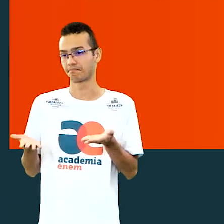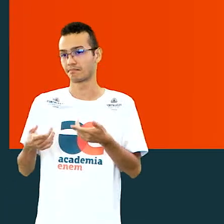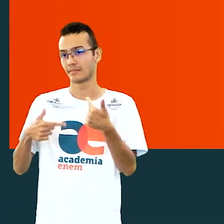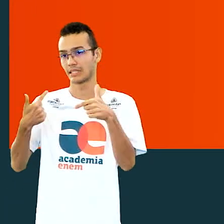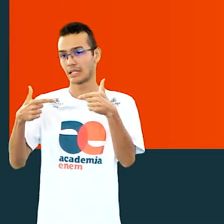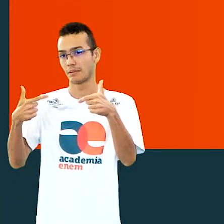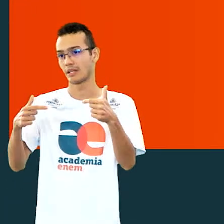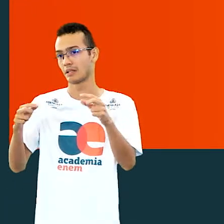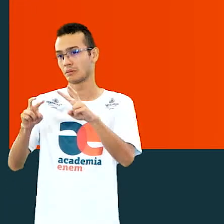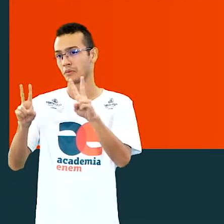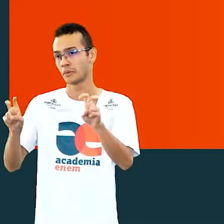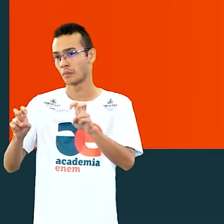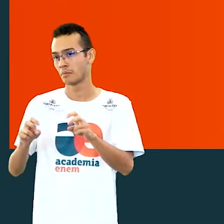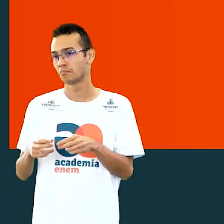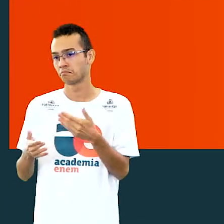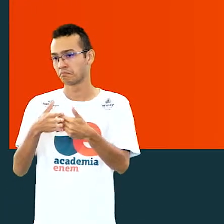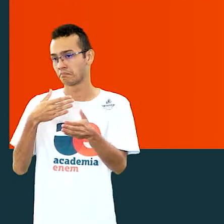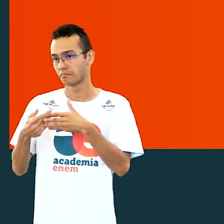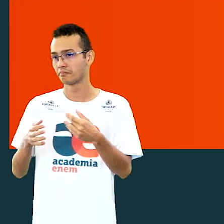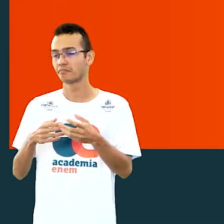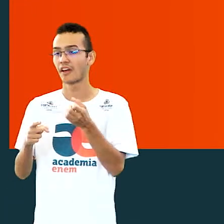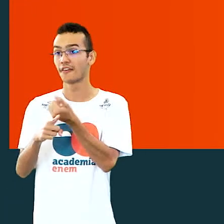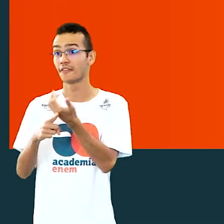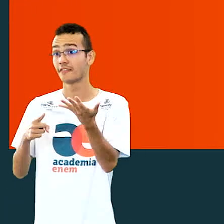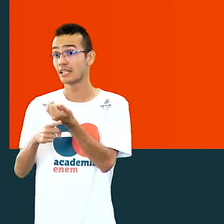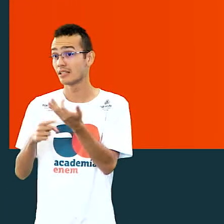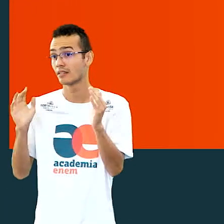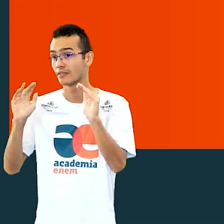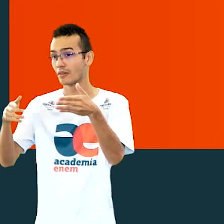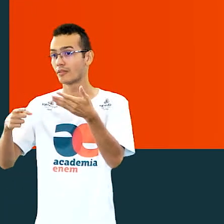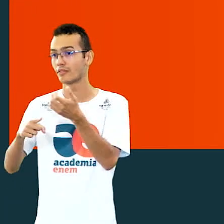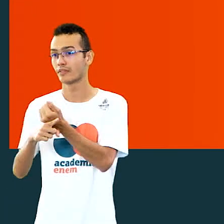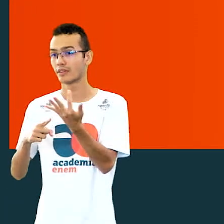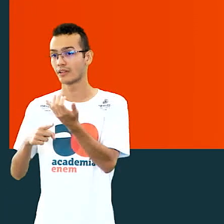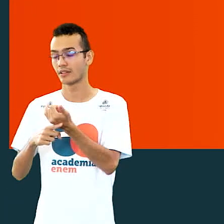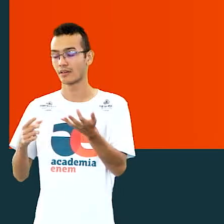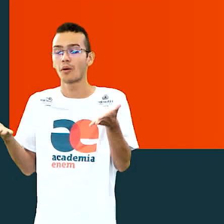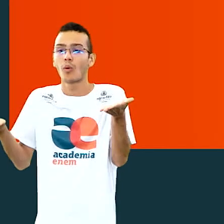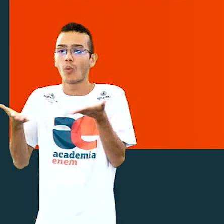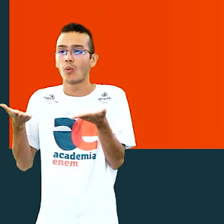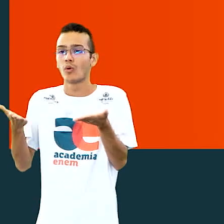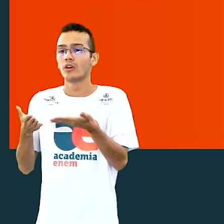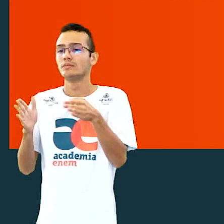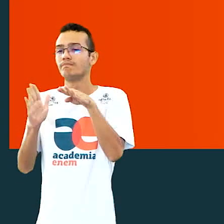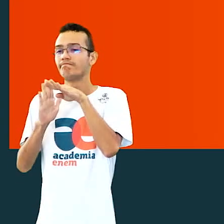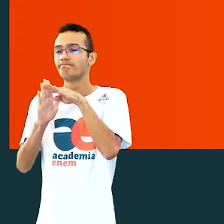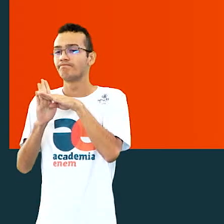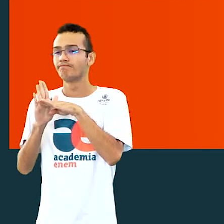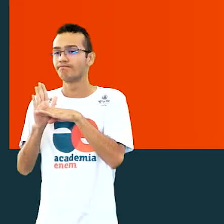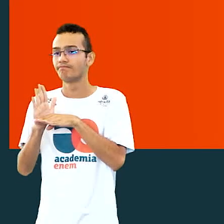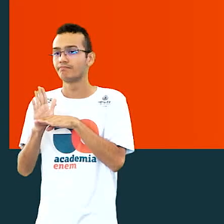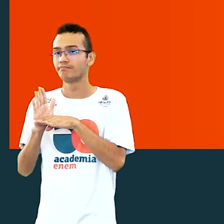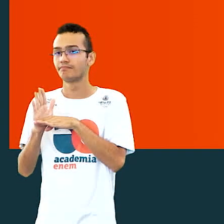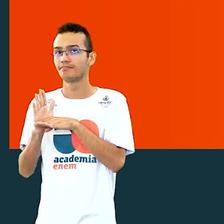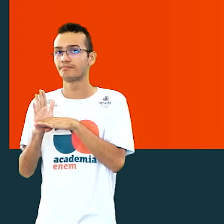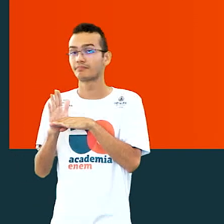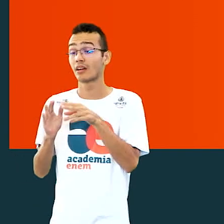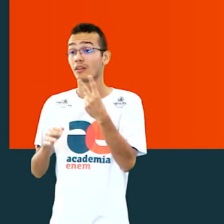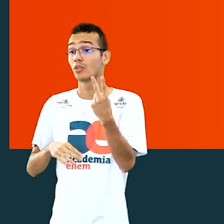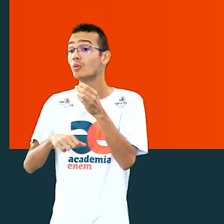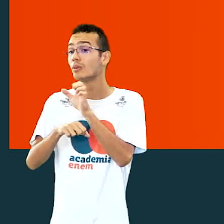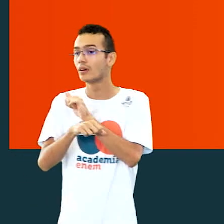claro, mas hoje a gente vai trabalhar com os tópicos, na verdade, duas